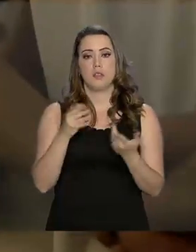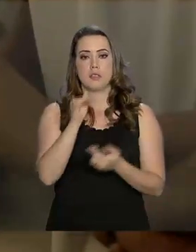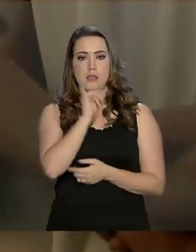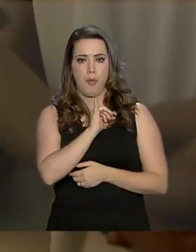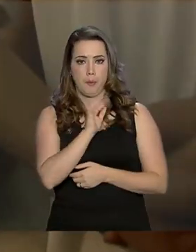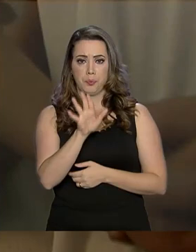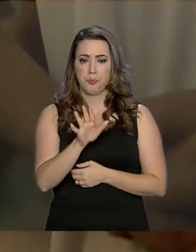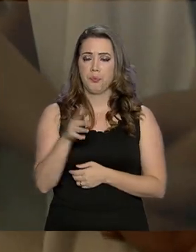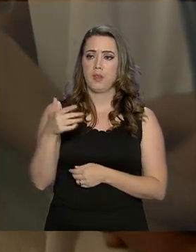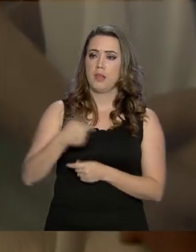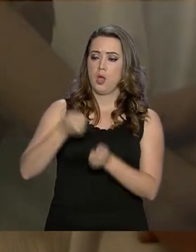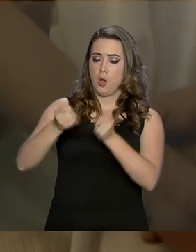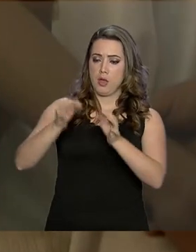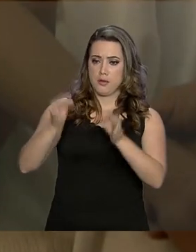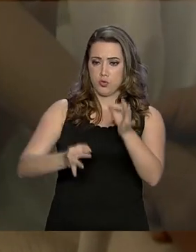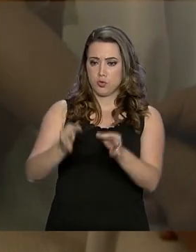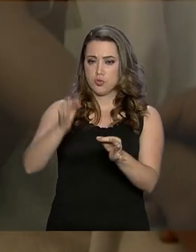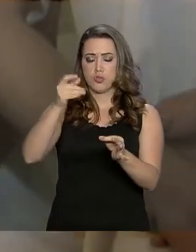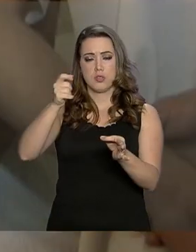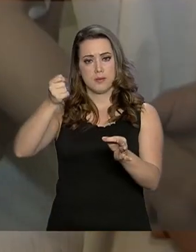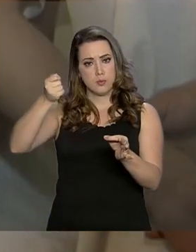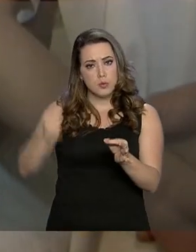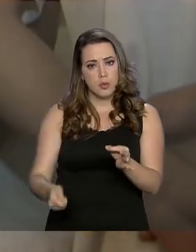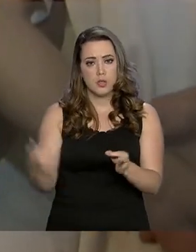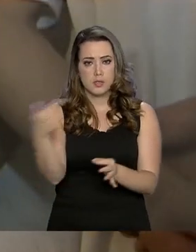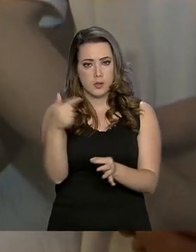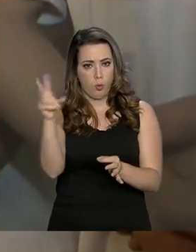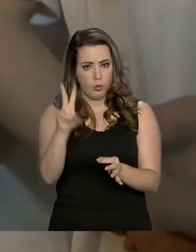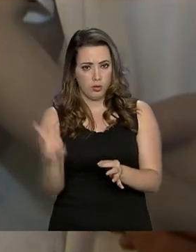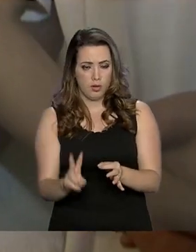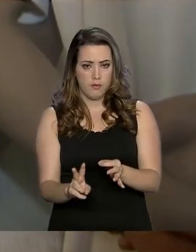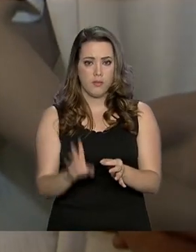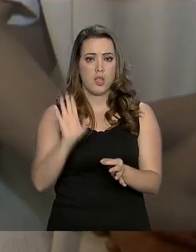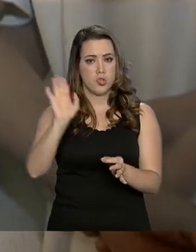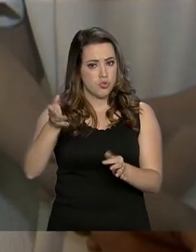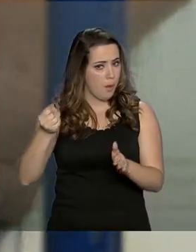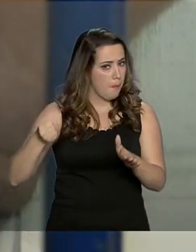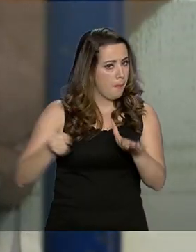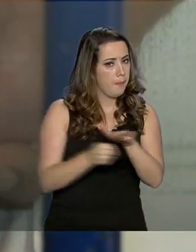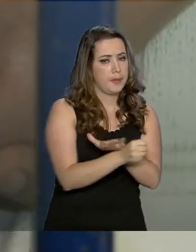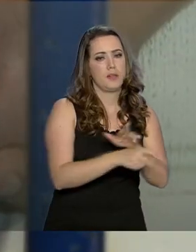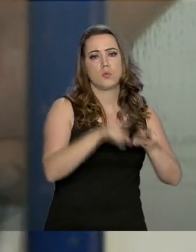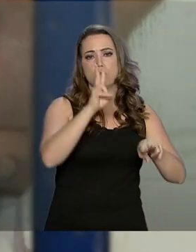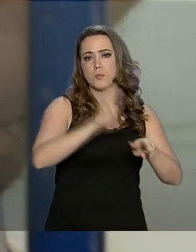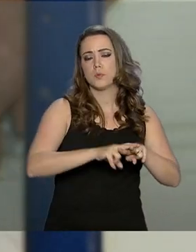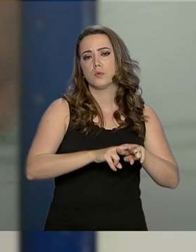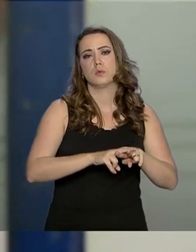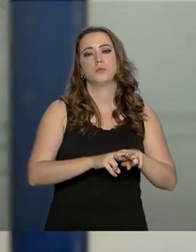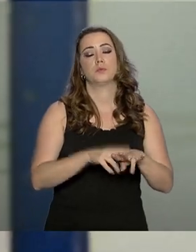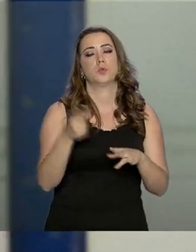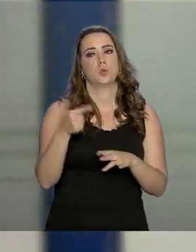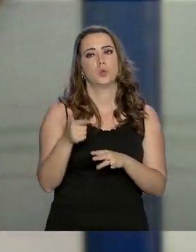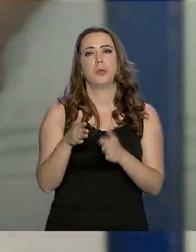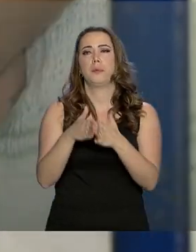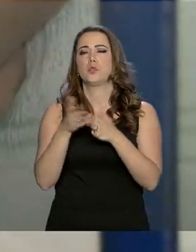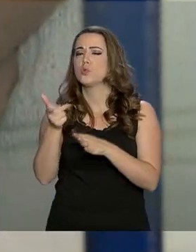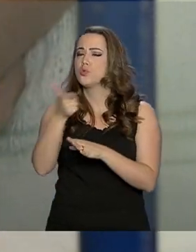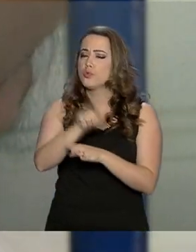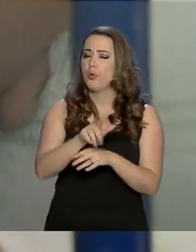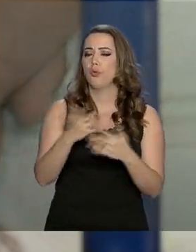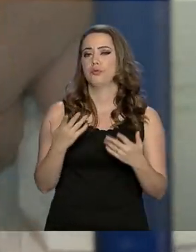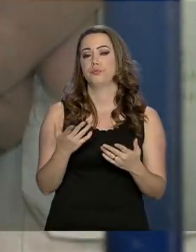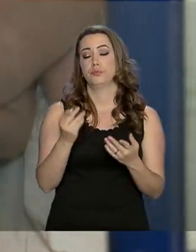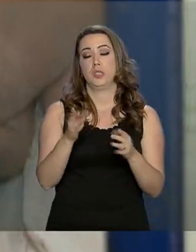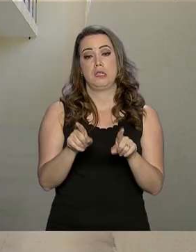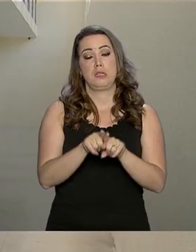condenação e imediatamente após o julgamento em segunda instância a proposta também agrava a pena para